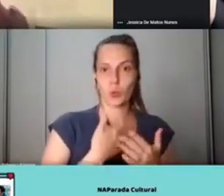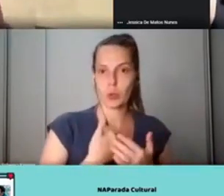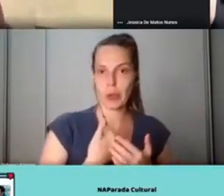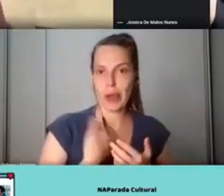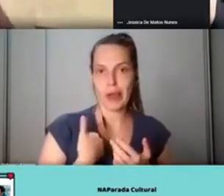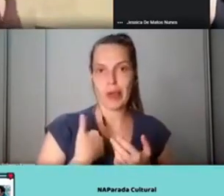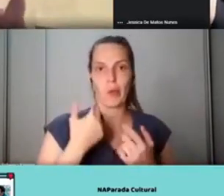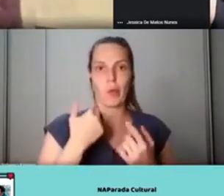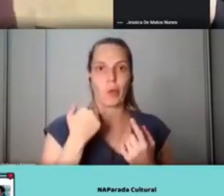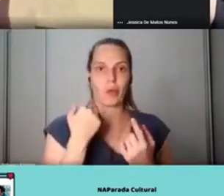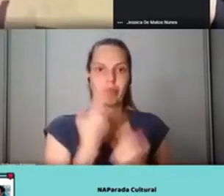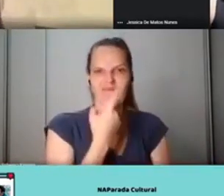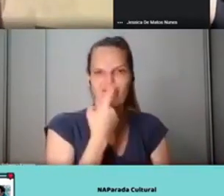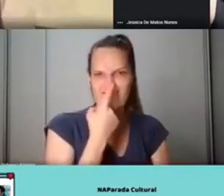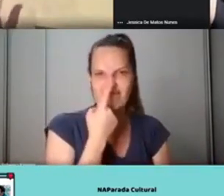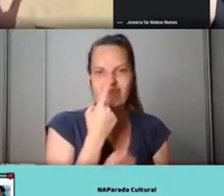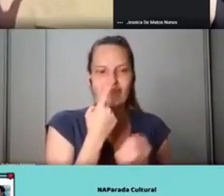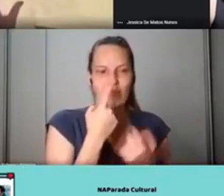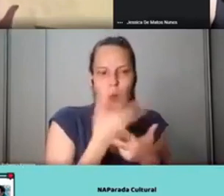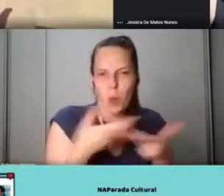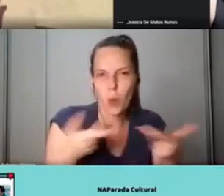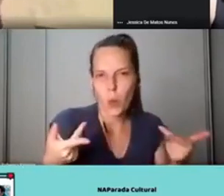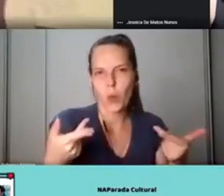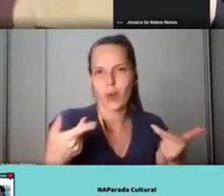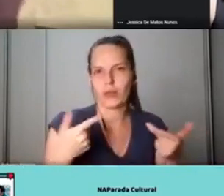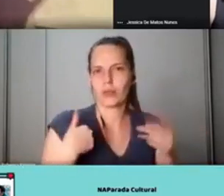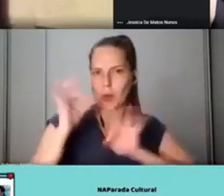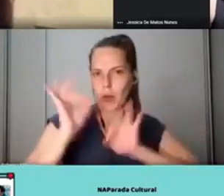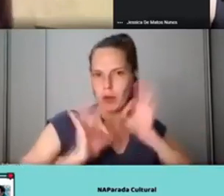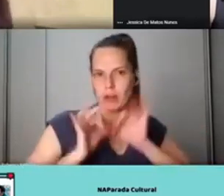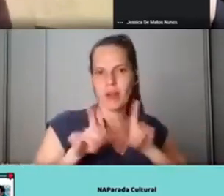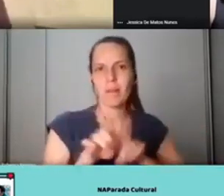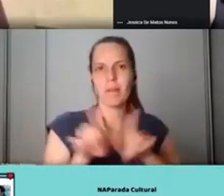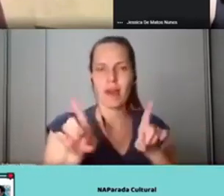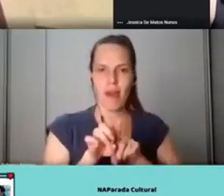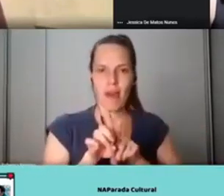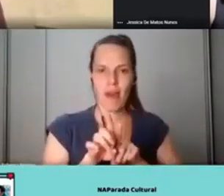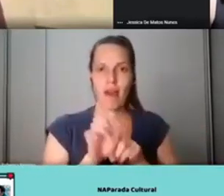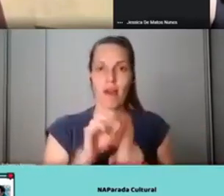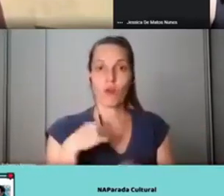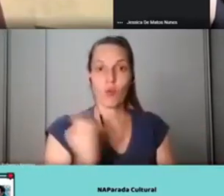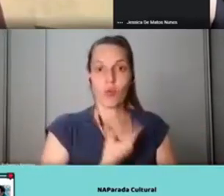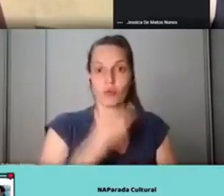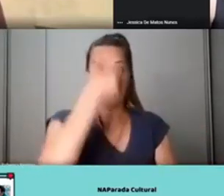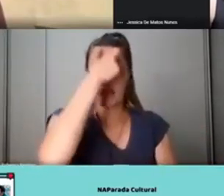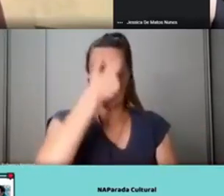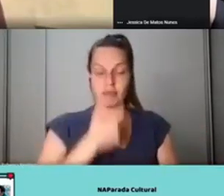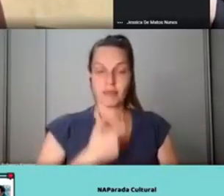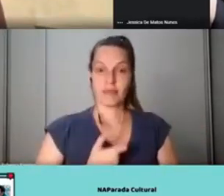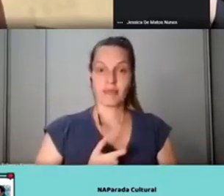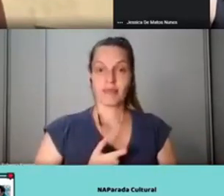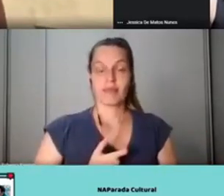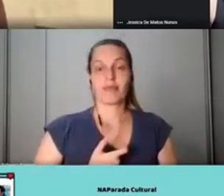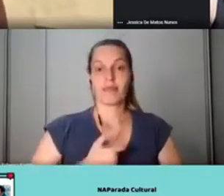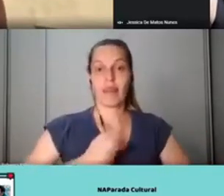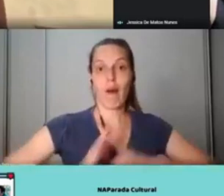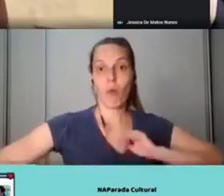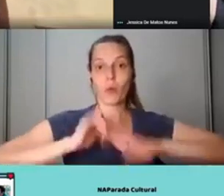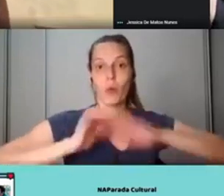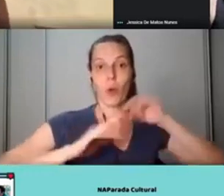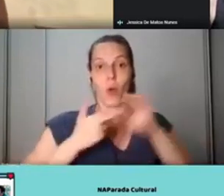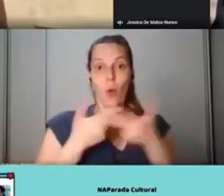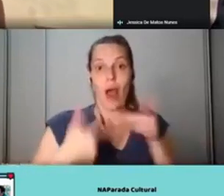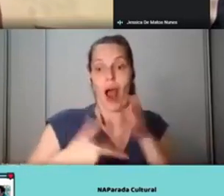né? E vai trazendo para nossa personalidade de outros aspectos que antes não faziam parte.